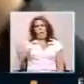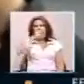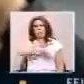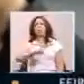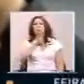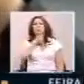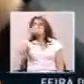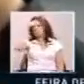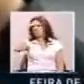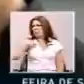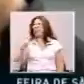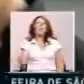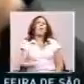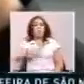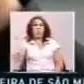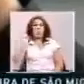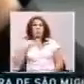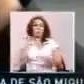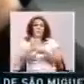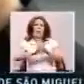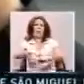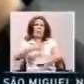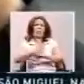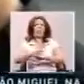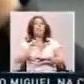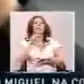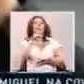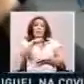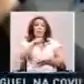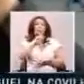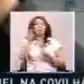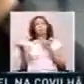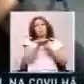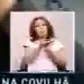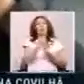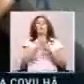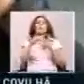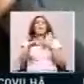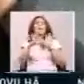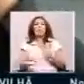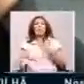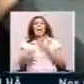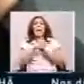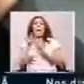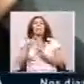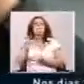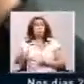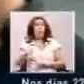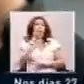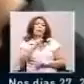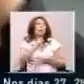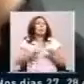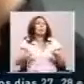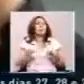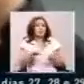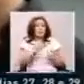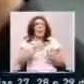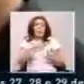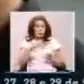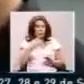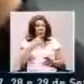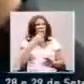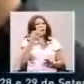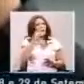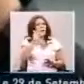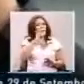estão regulados pela própria lei. Devemos também dizer que há sempre alguma demagogia quando estamos a falar deste assunto. Muitas vezes tomamos a parte como um todo, que não é verdade,